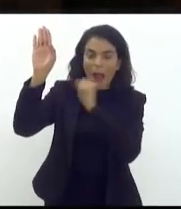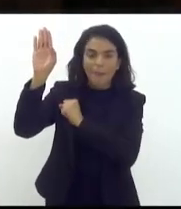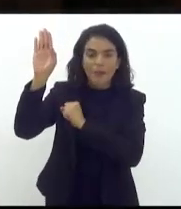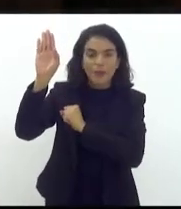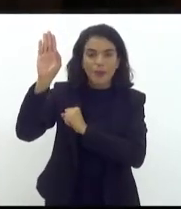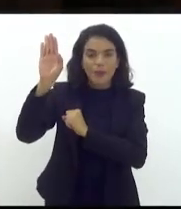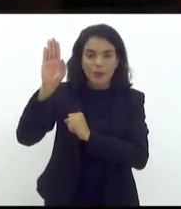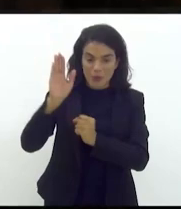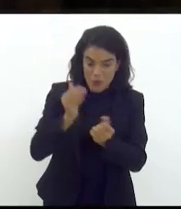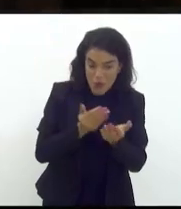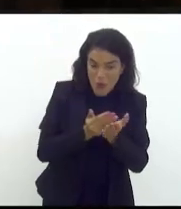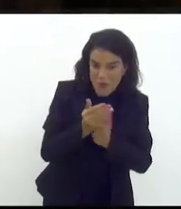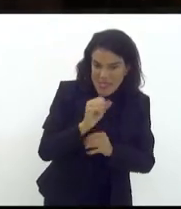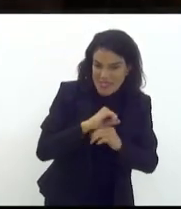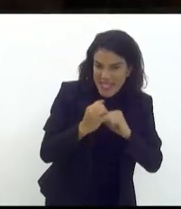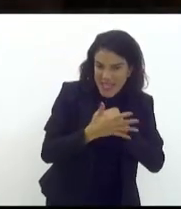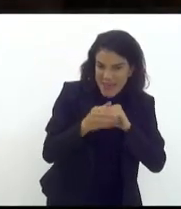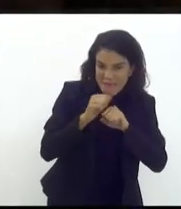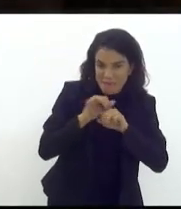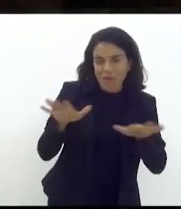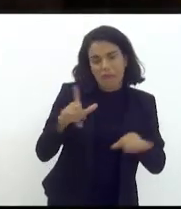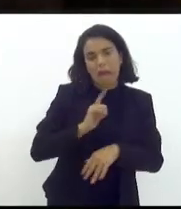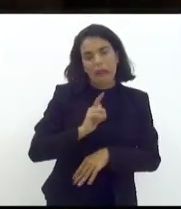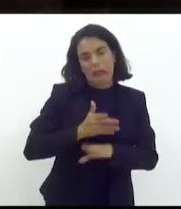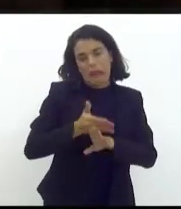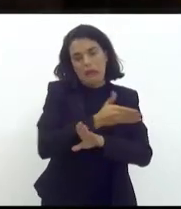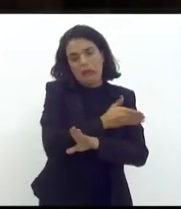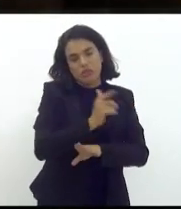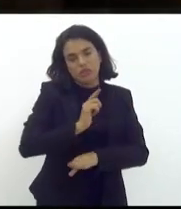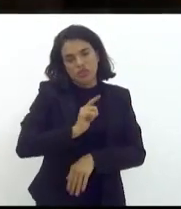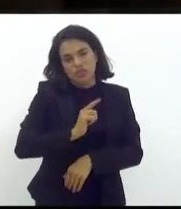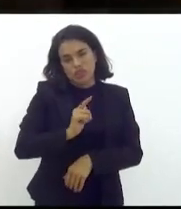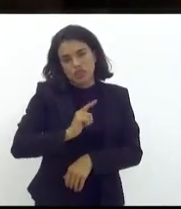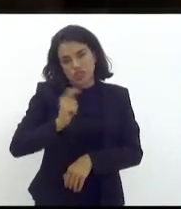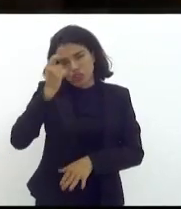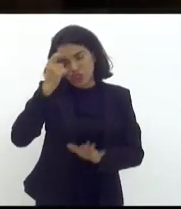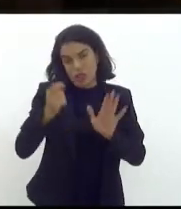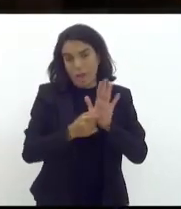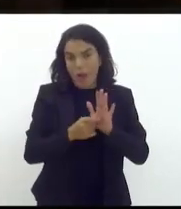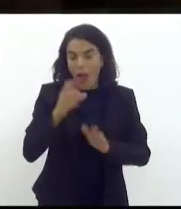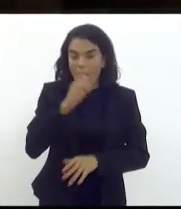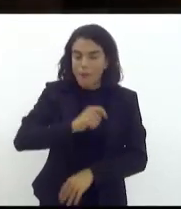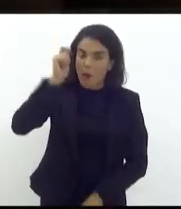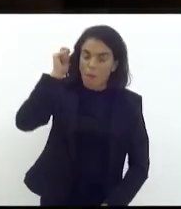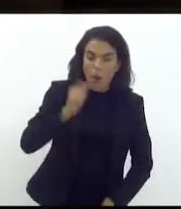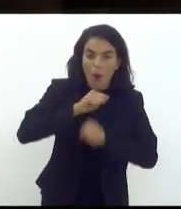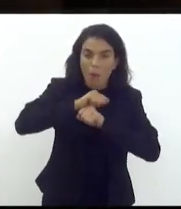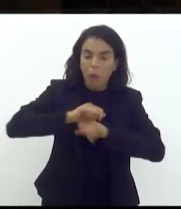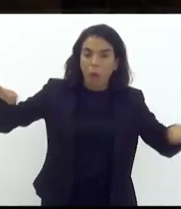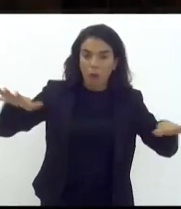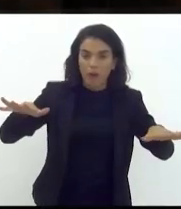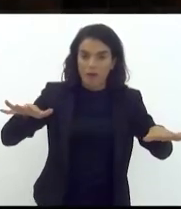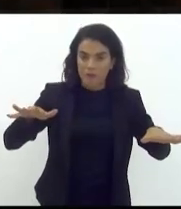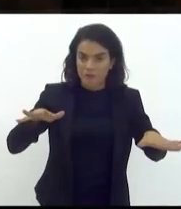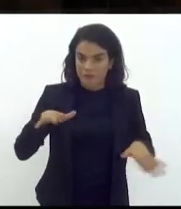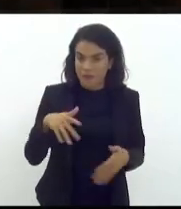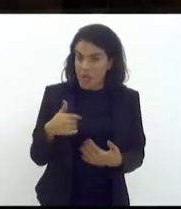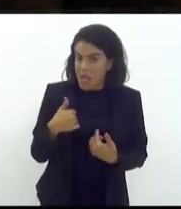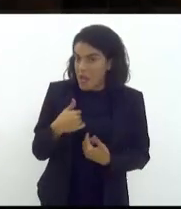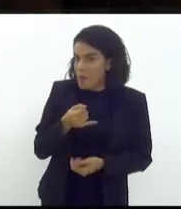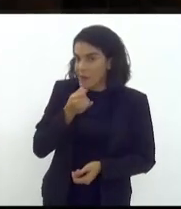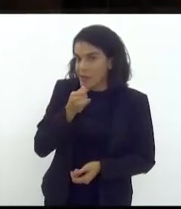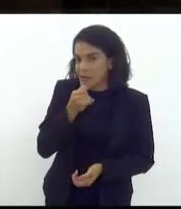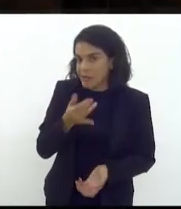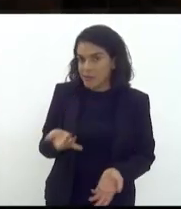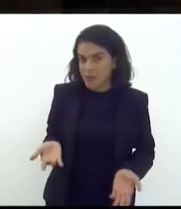da pandemia claro que já tinha Inteligência Artificial mas com a velocidade que tomou Eu por